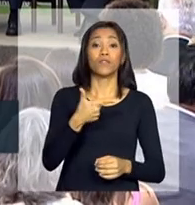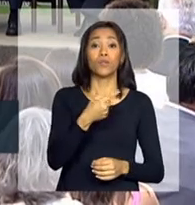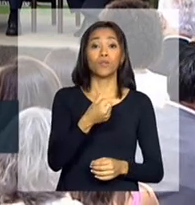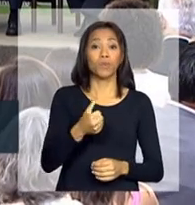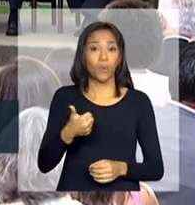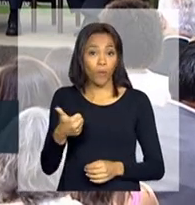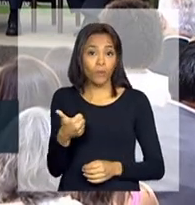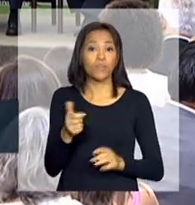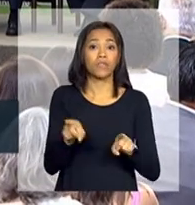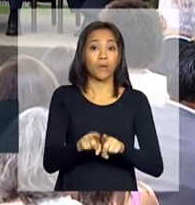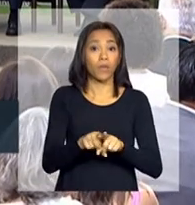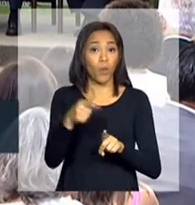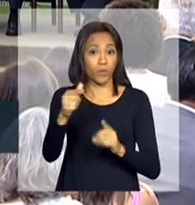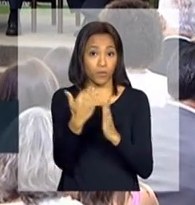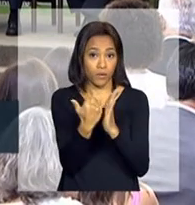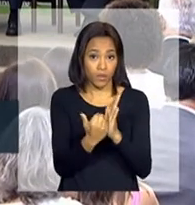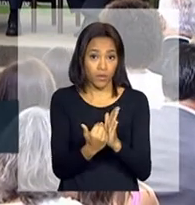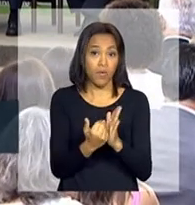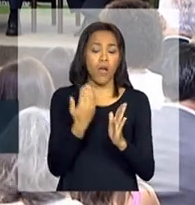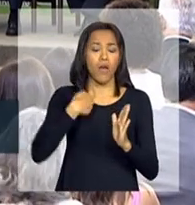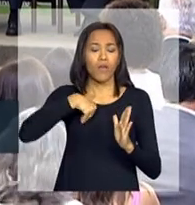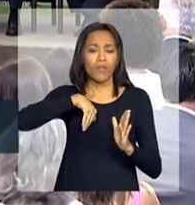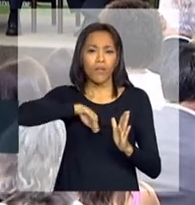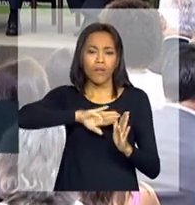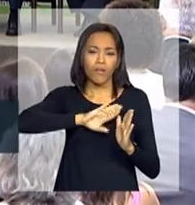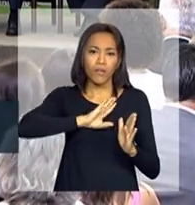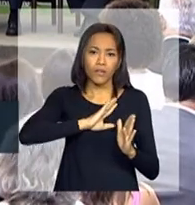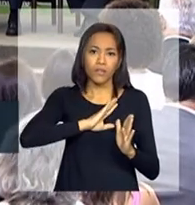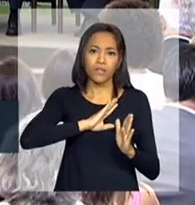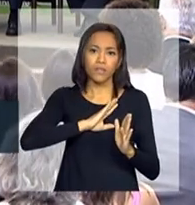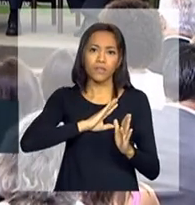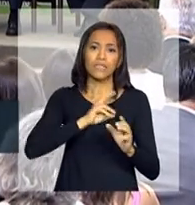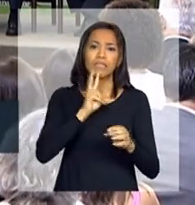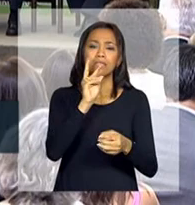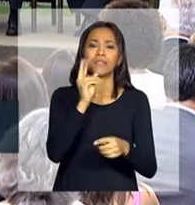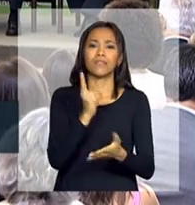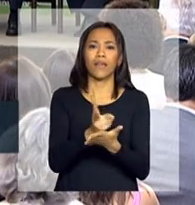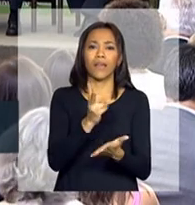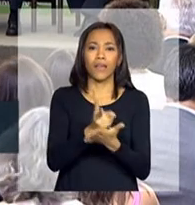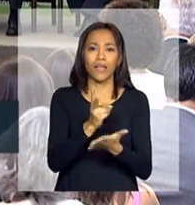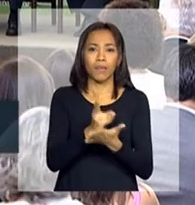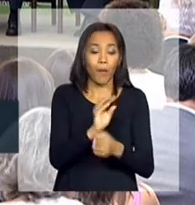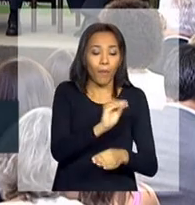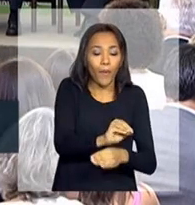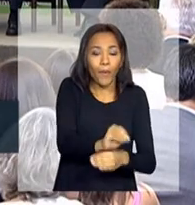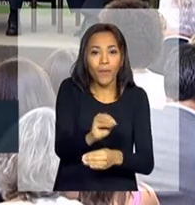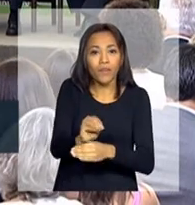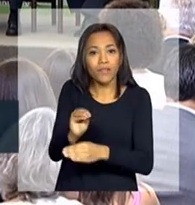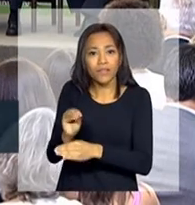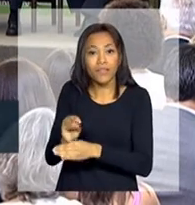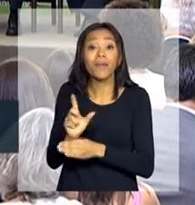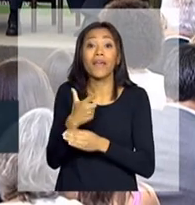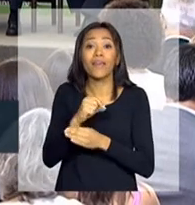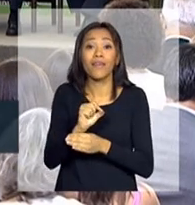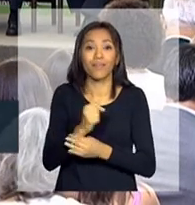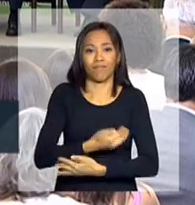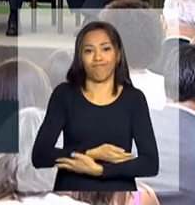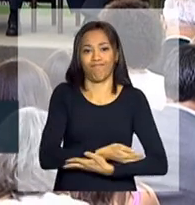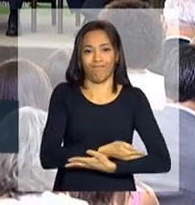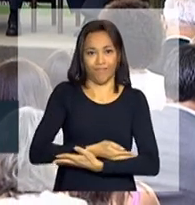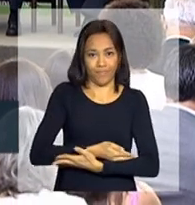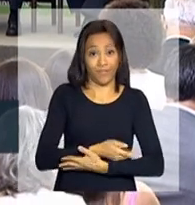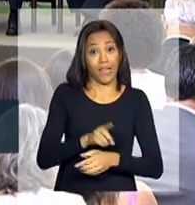e nós enfatizamos a proteção à criança